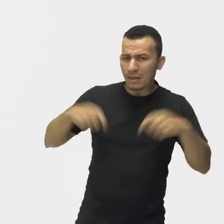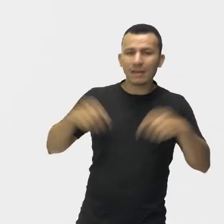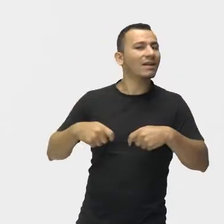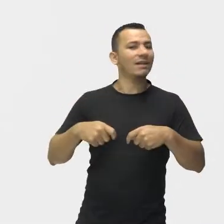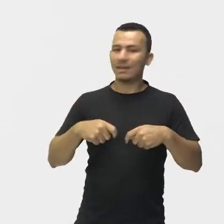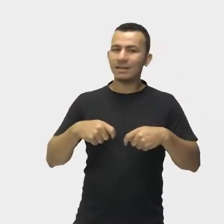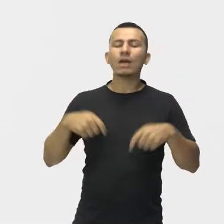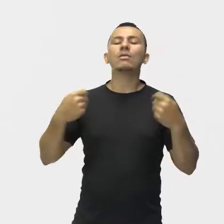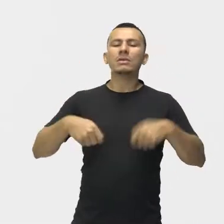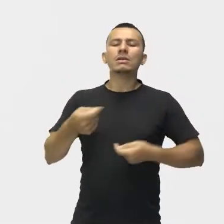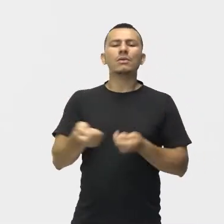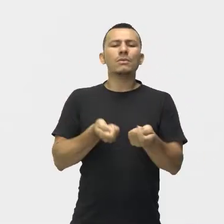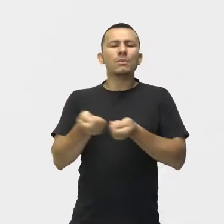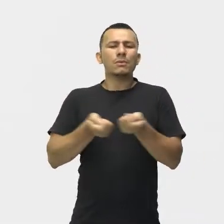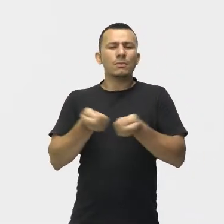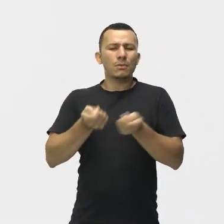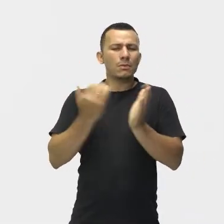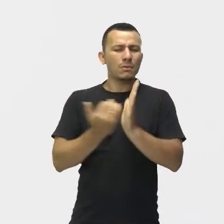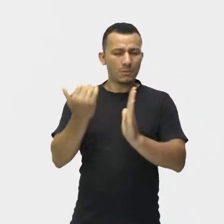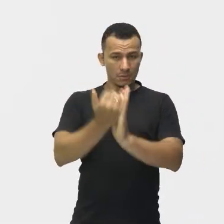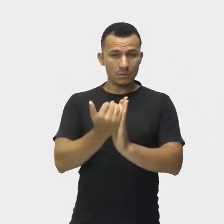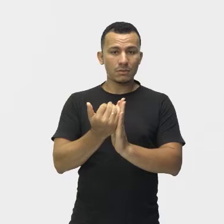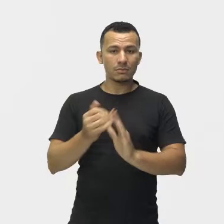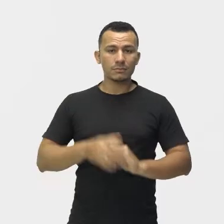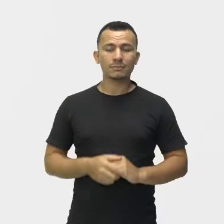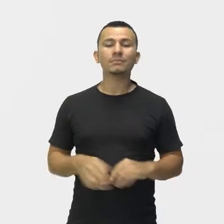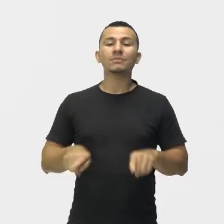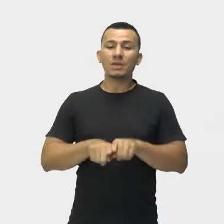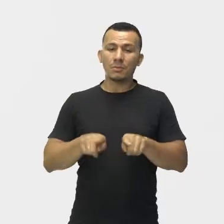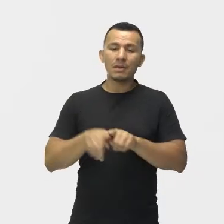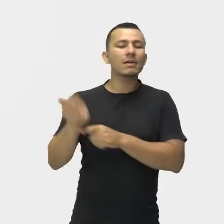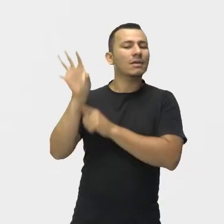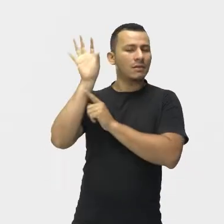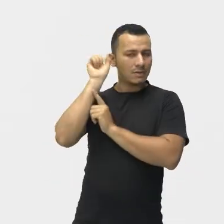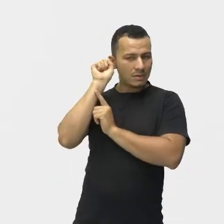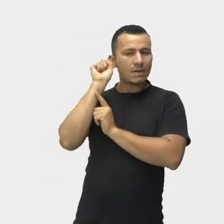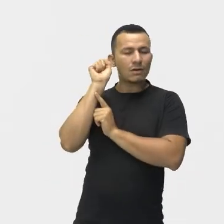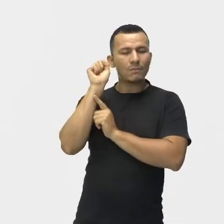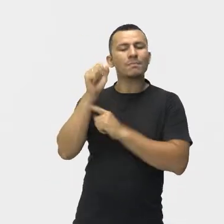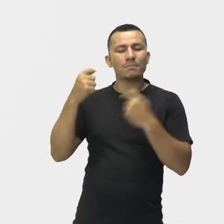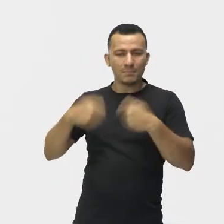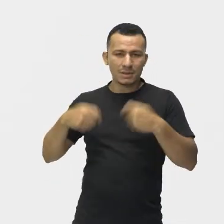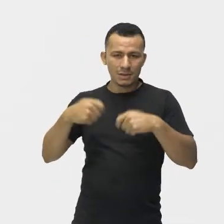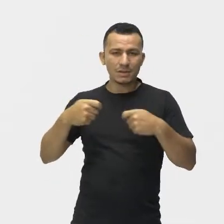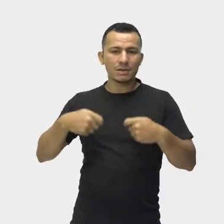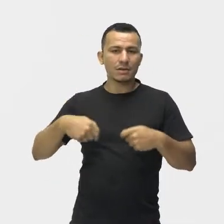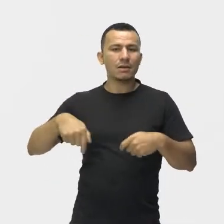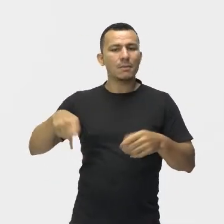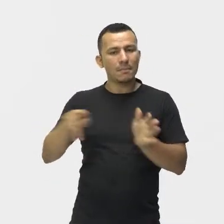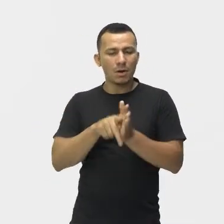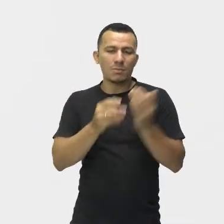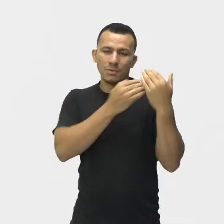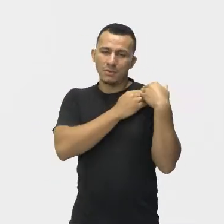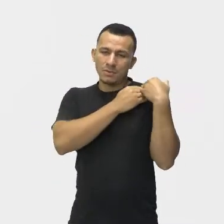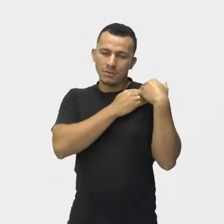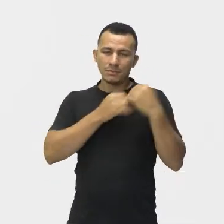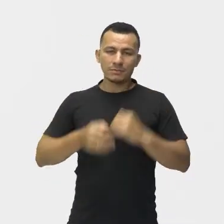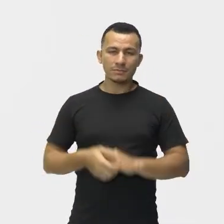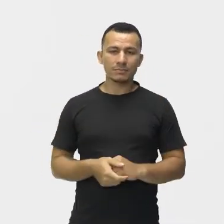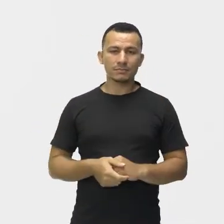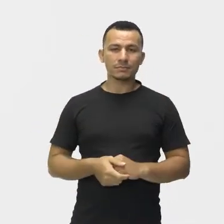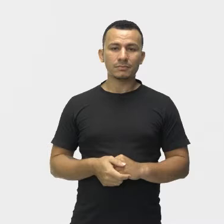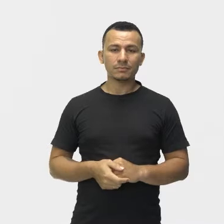olha como ele precisa manter o equilíbrio, né? Da mesma forma, na nossa audição, quem vai manter esse equilíbrio aí para a gente é a nossa orelha interna.